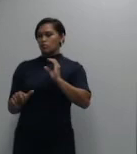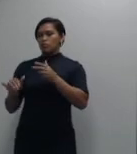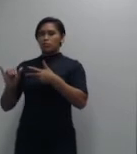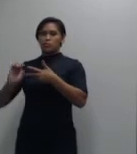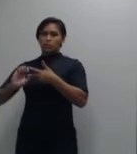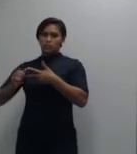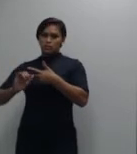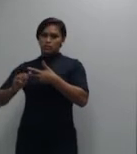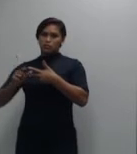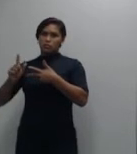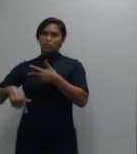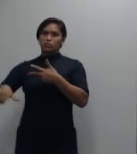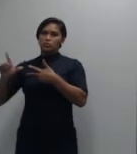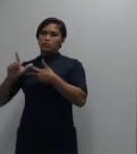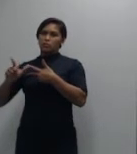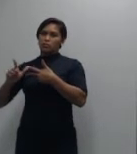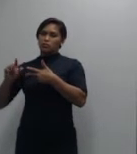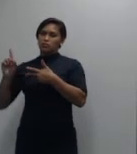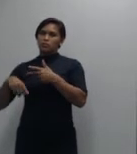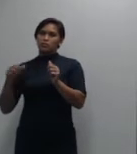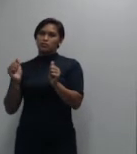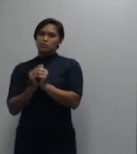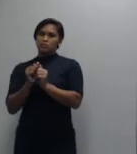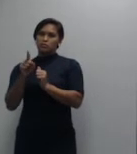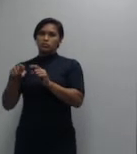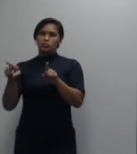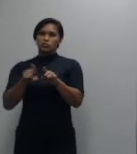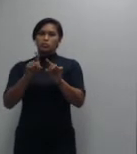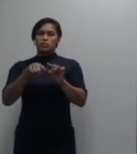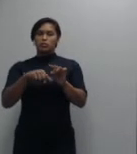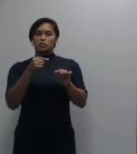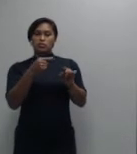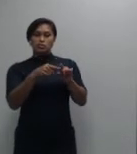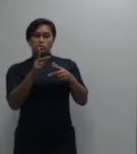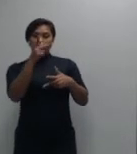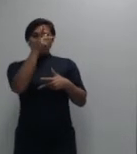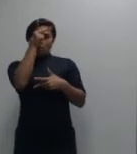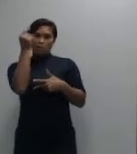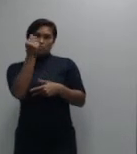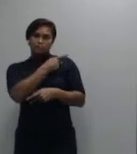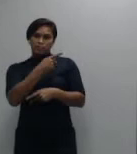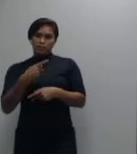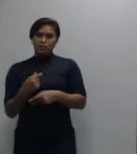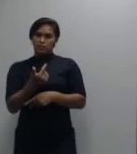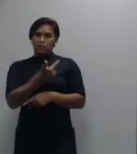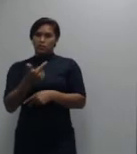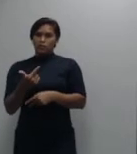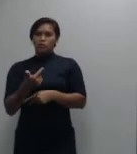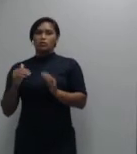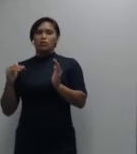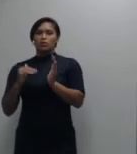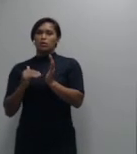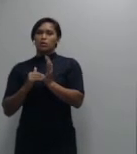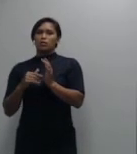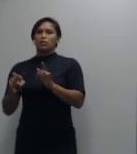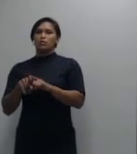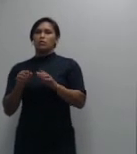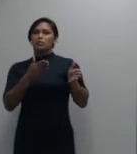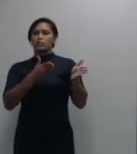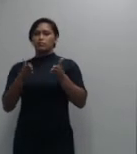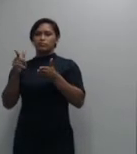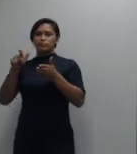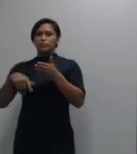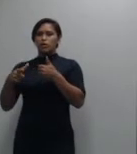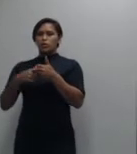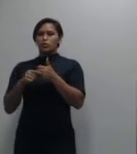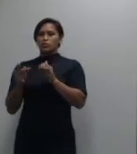eu poder legislativo assim que o ato do presidente número 2 o assunto presente a campo e meteu o arquivo